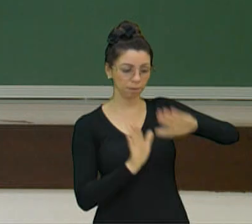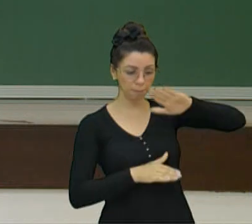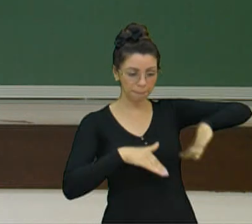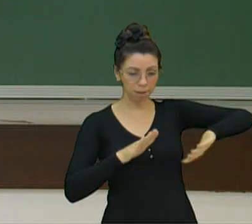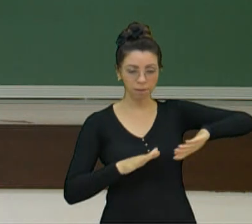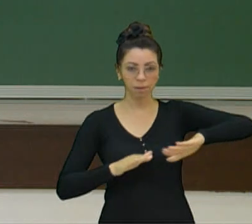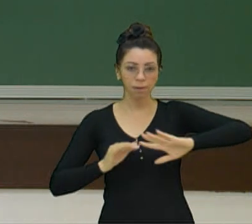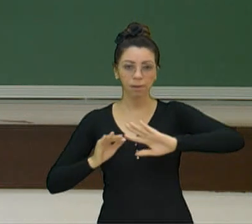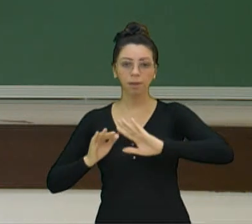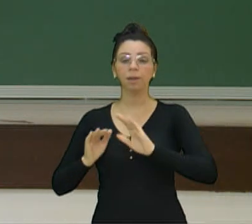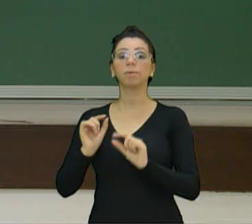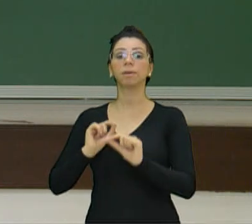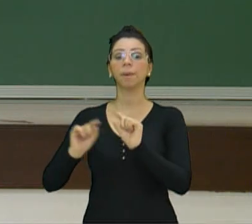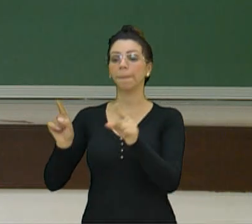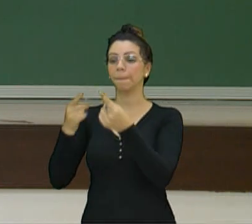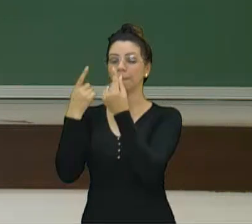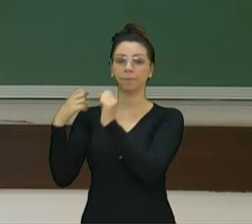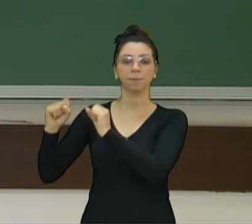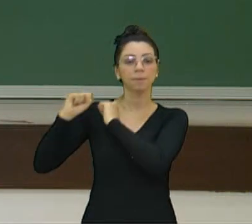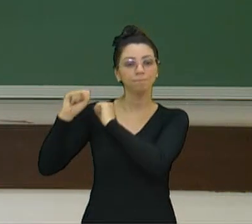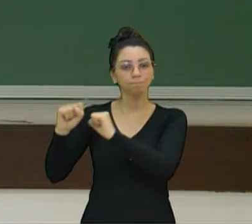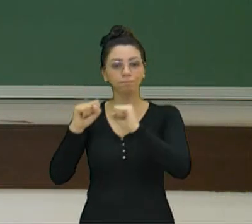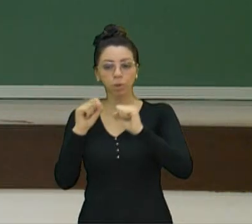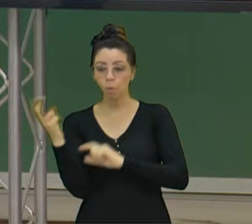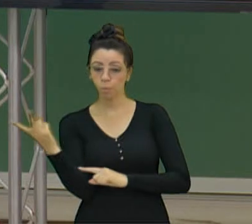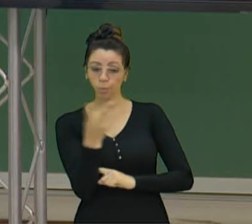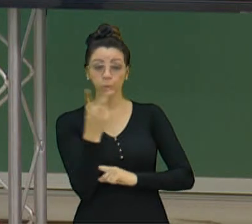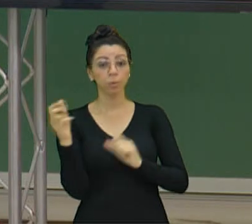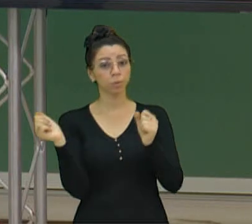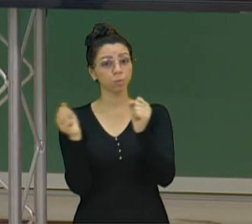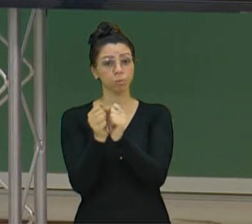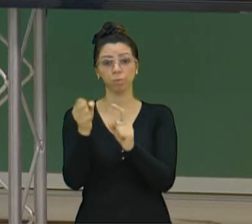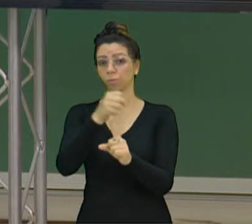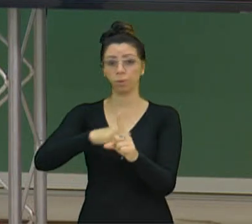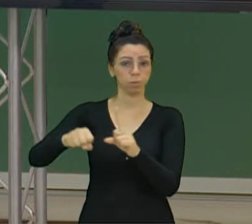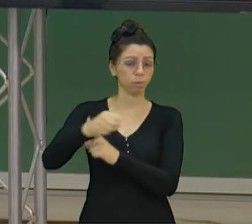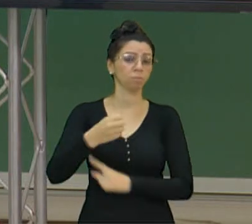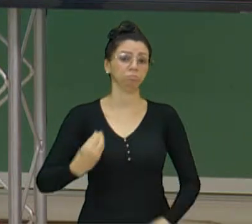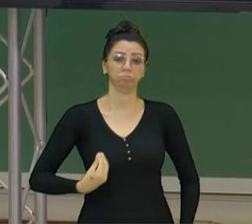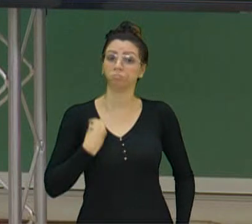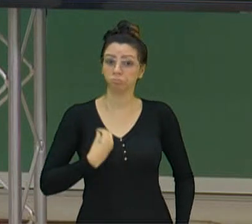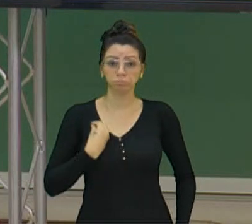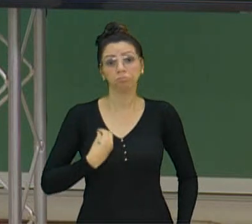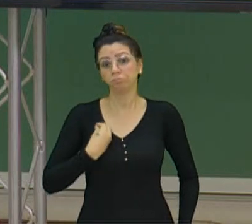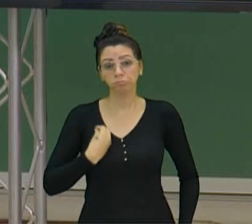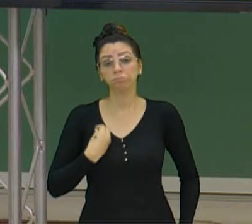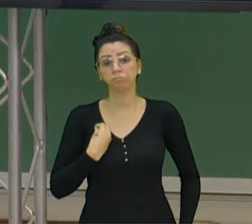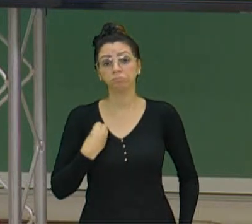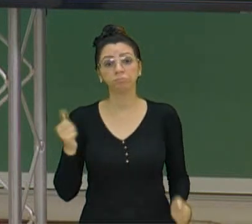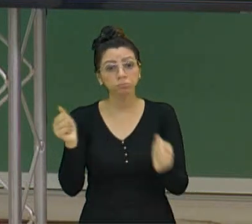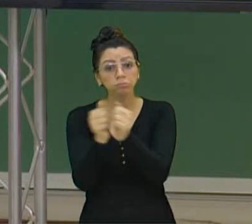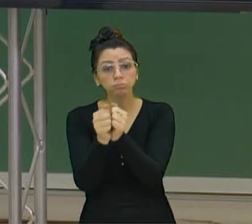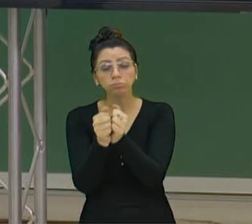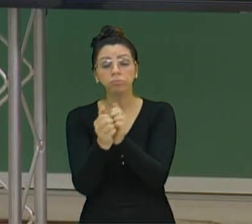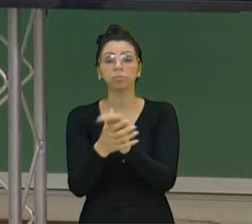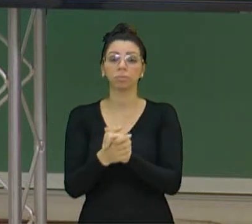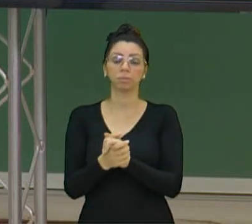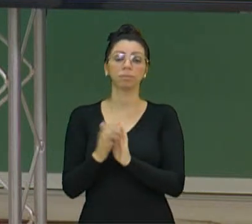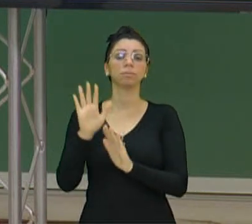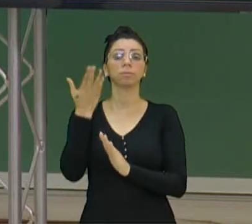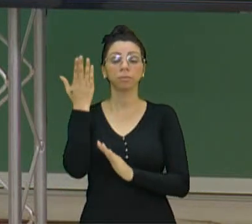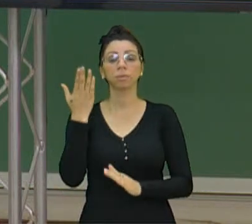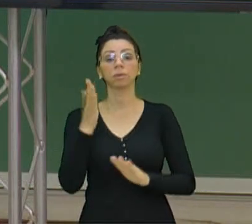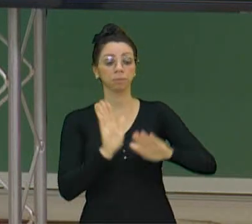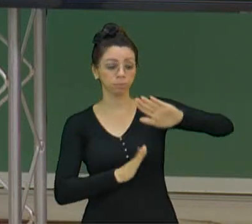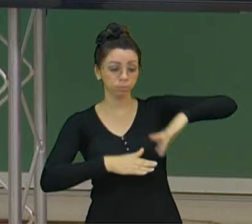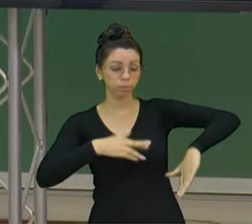podem existir simultaneamente em uma sociedade. E é o que nós percebemos hoje, o tambor continua existindo em manifestações religiosas,